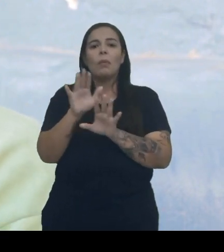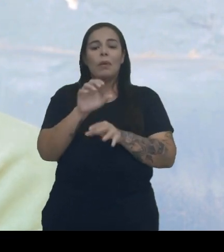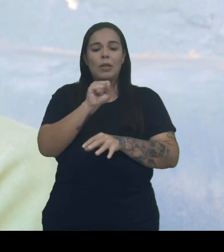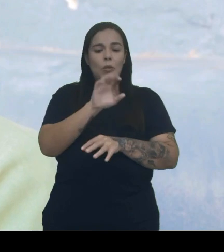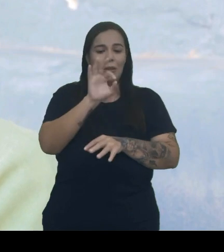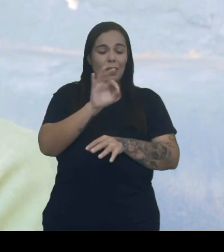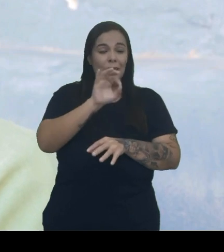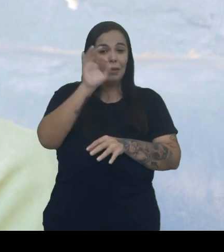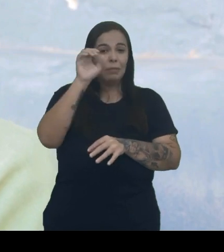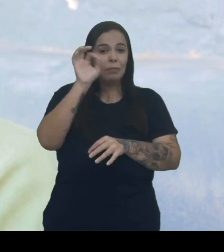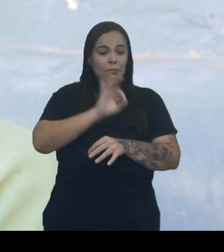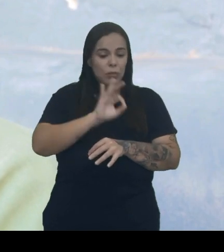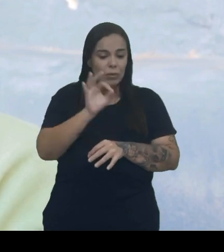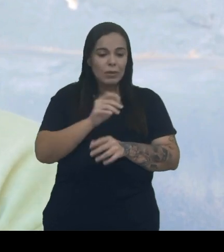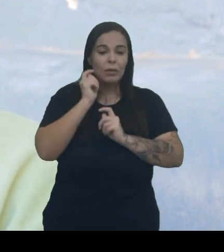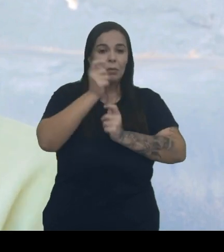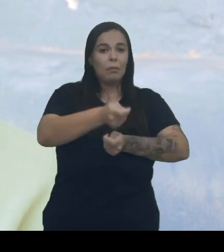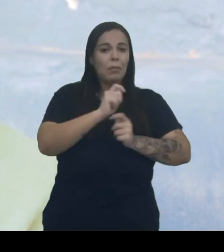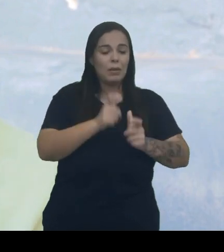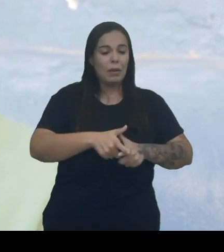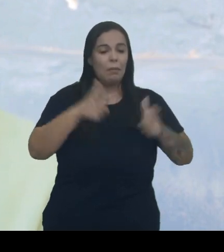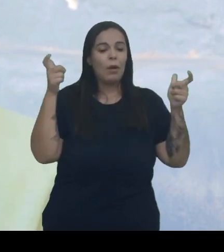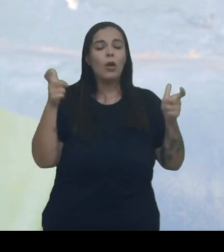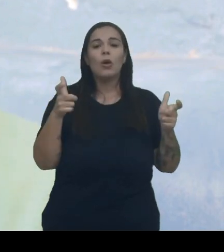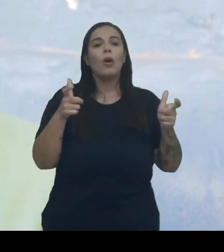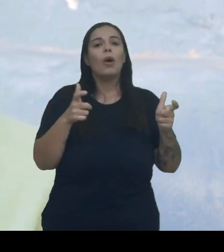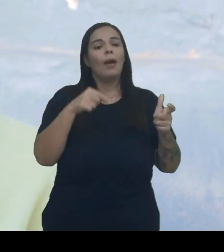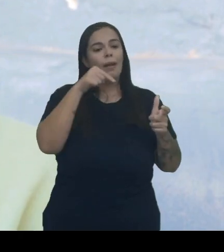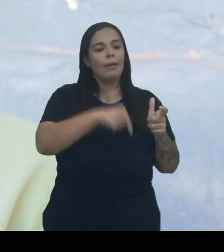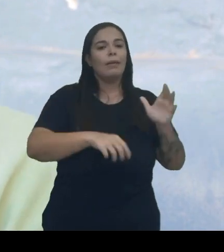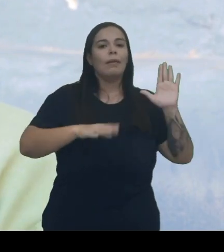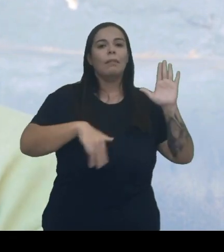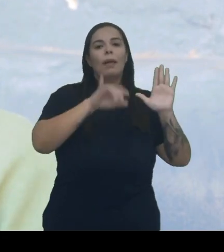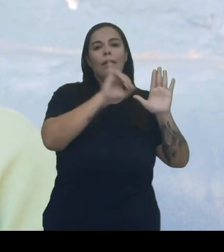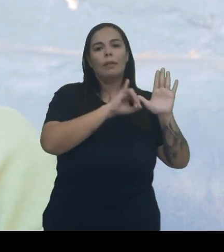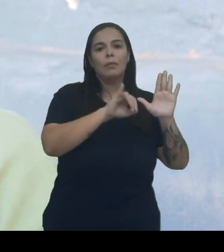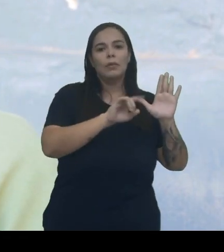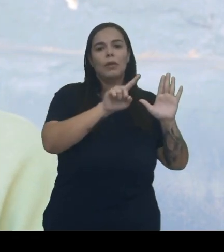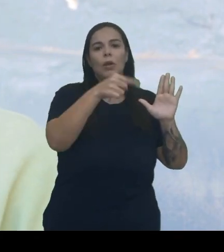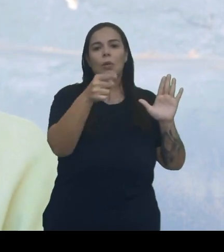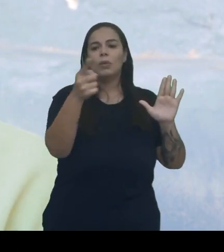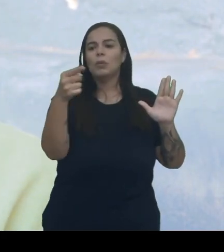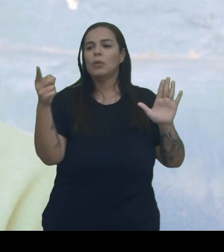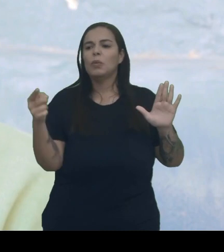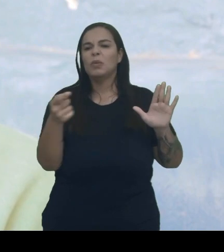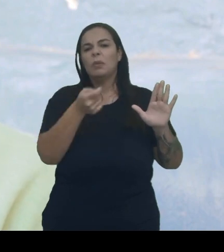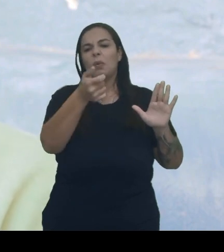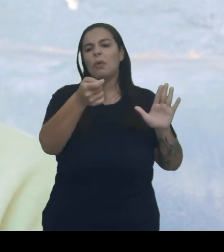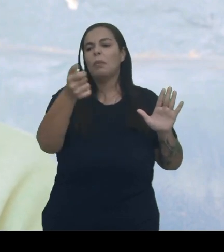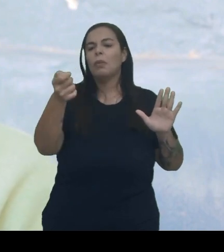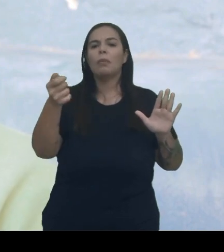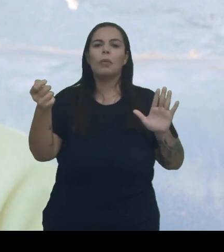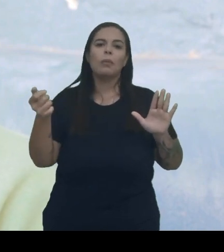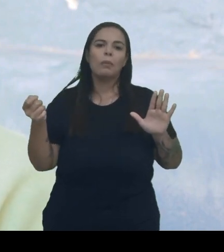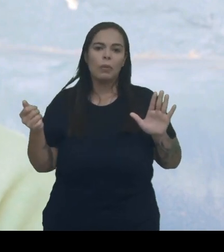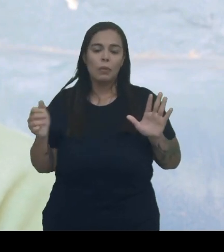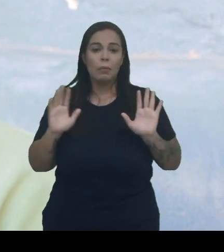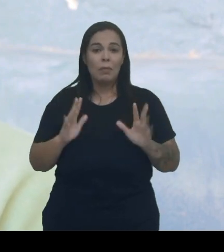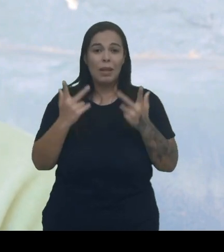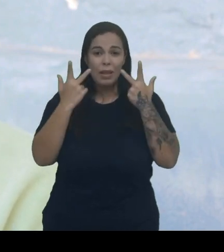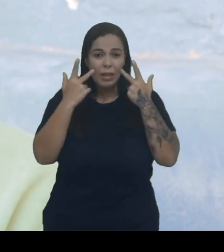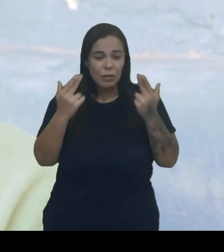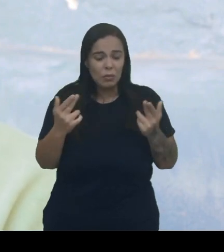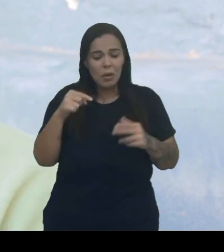pesca era aqui. Taquatiara 10%, Itaipuaçu 10%, Piratininga 10%. O natural mesmo era só